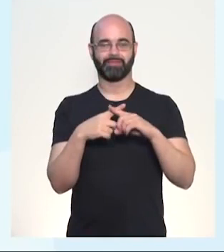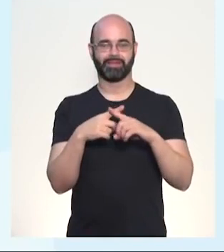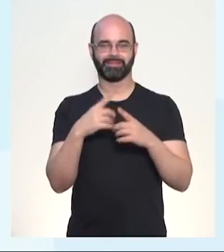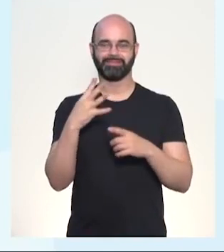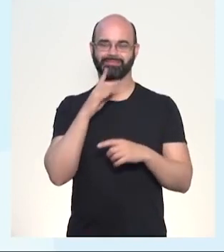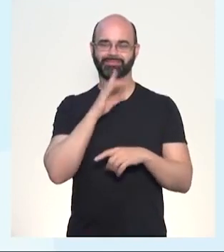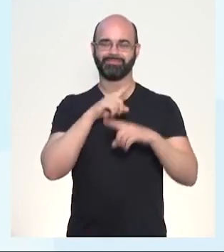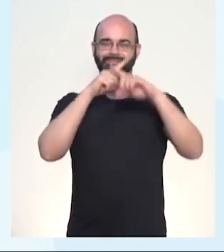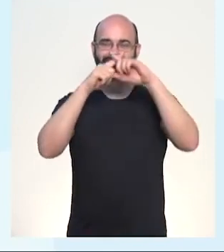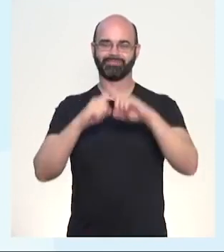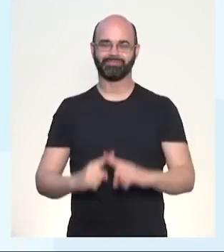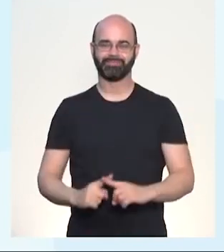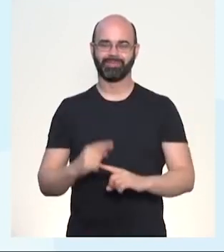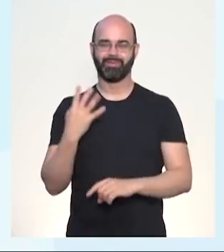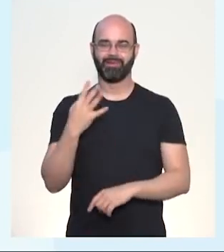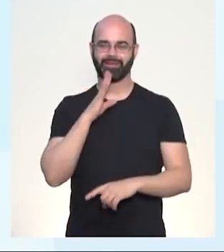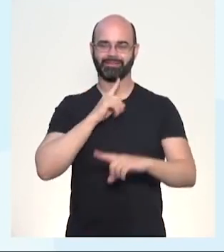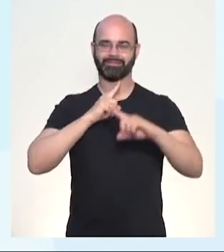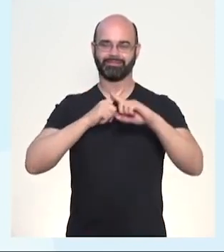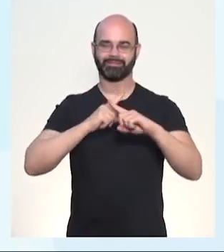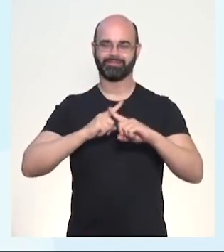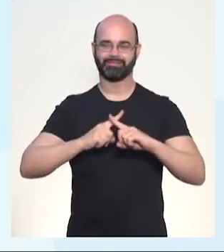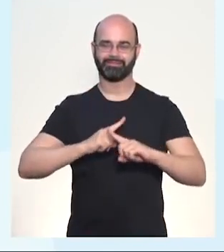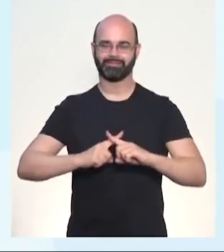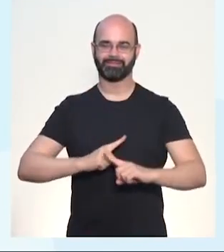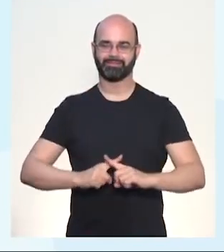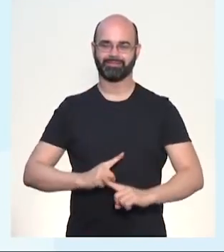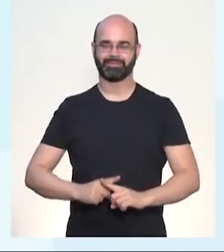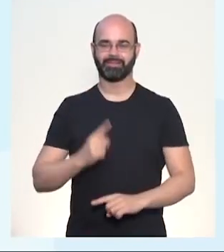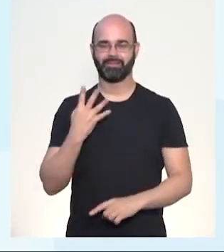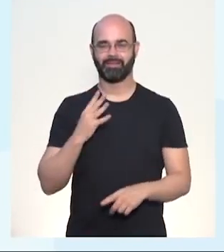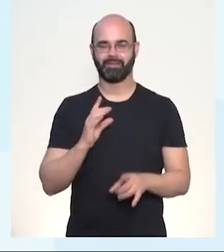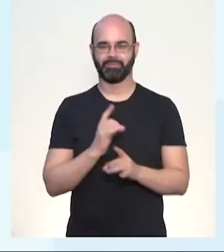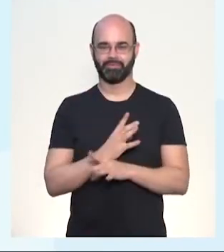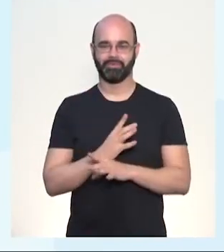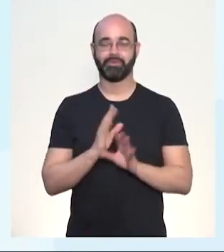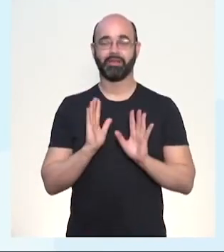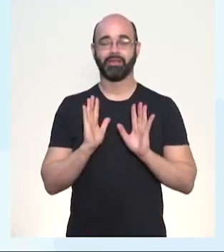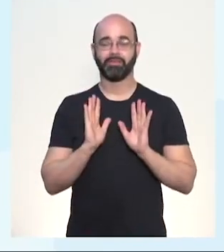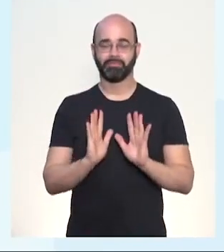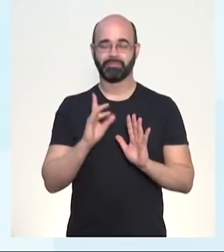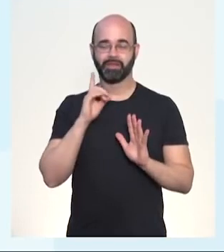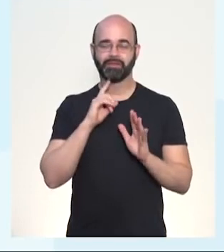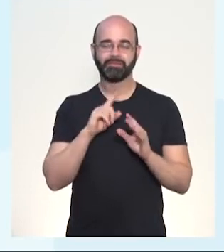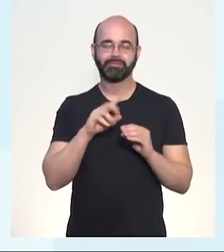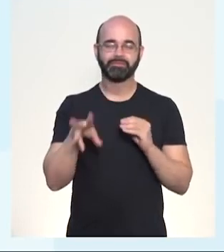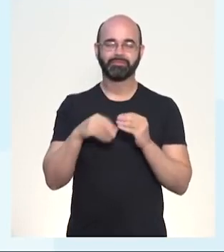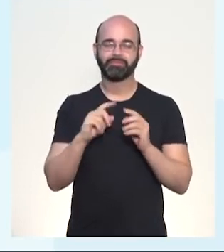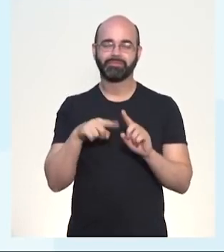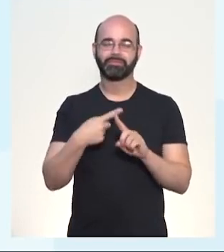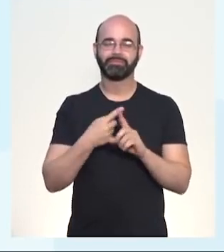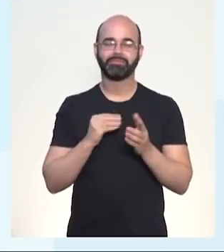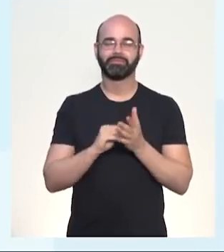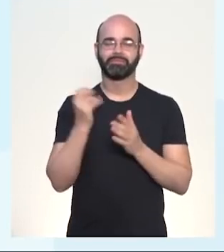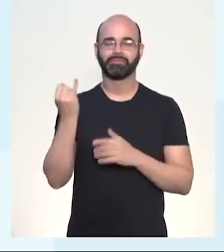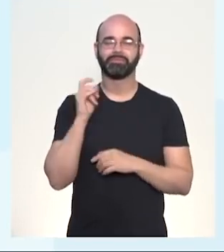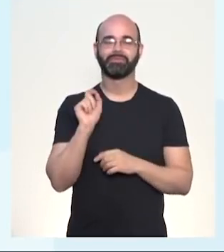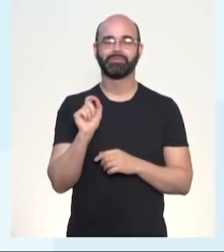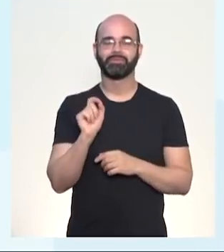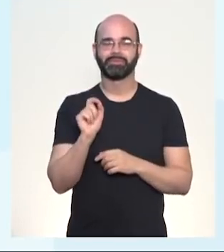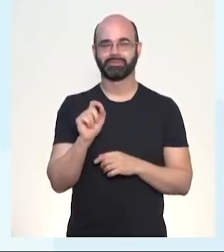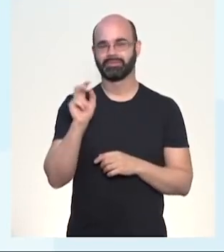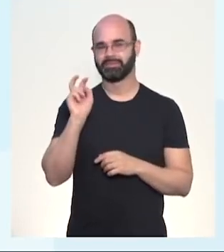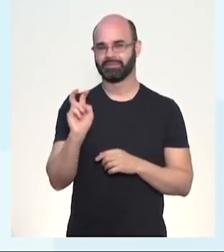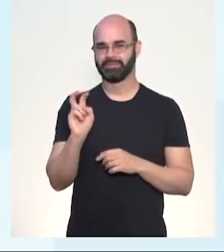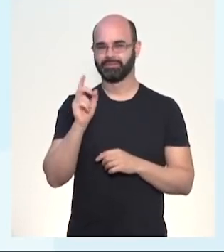veja, existe um algo além, um algo a mais para construir essa sequência. Aqui no caso, aqui, quem que é? É o 5.